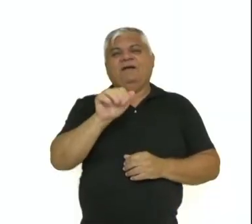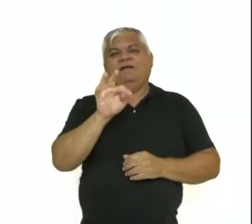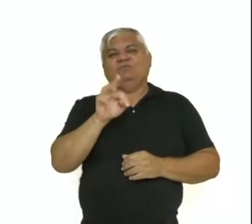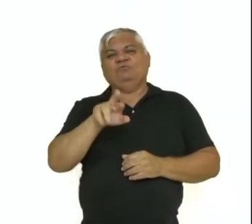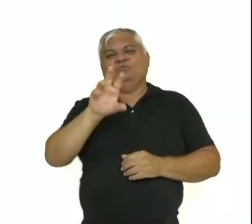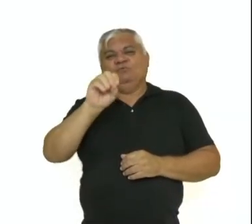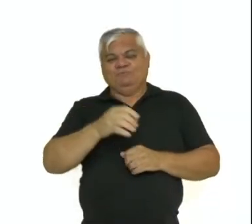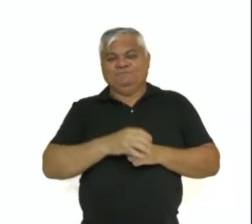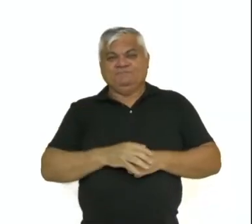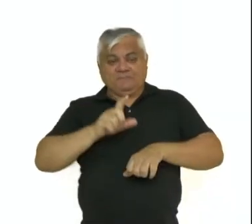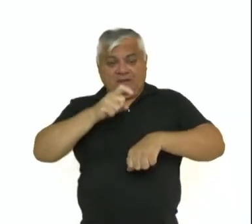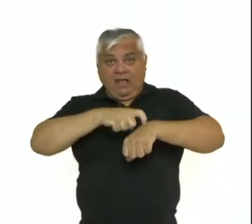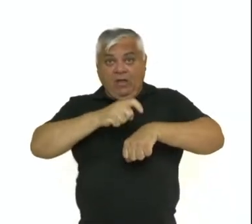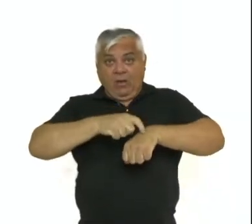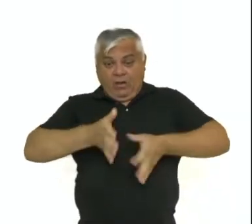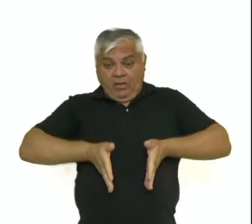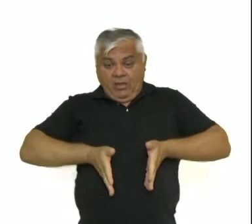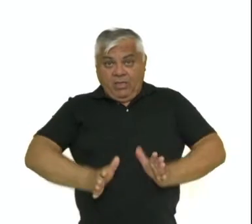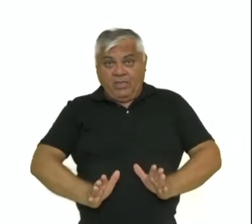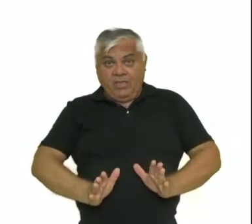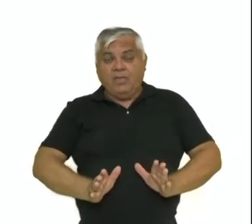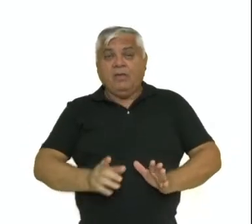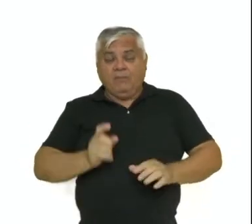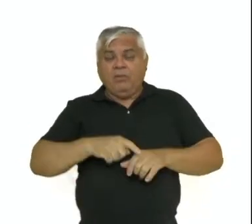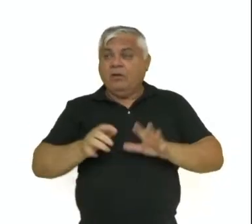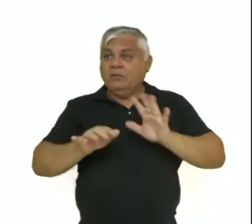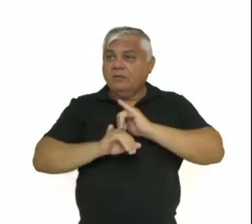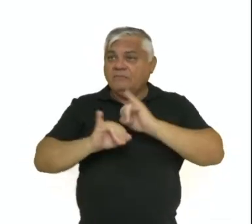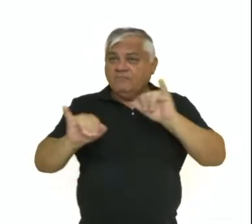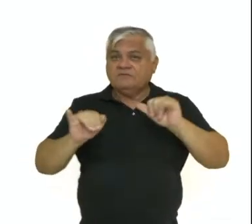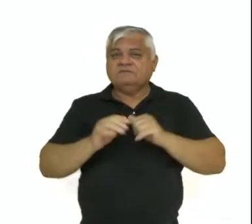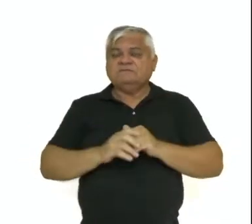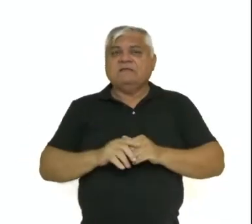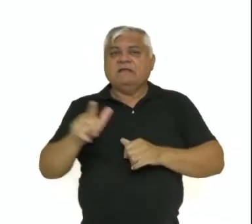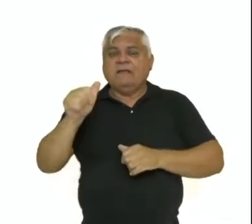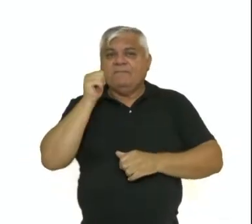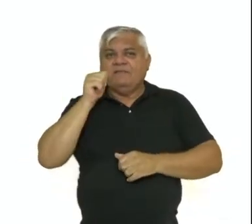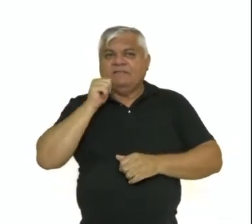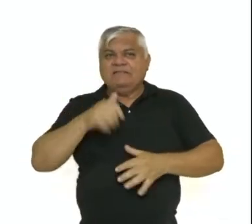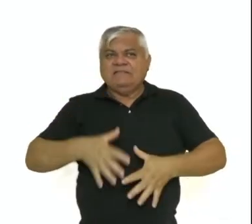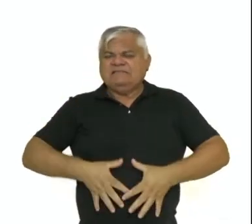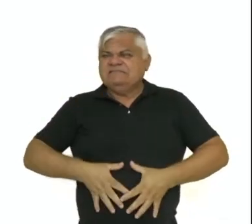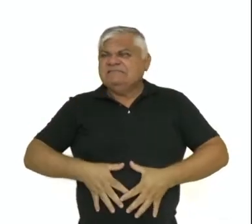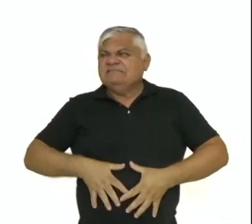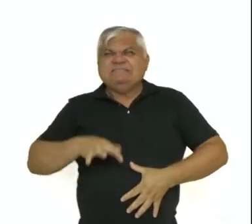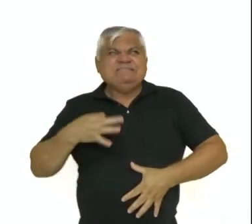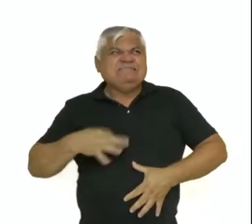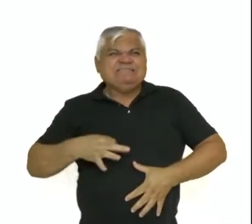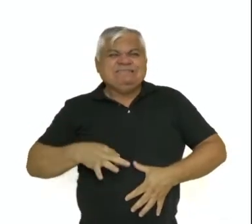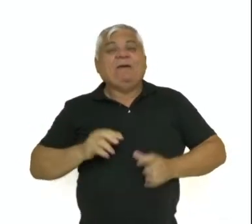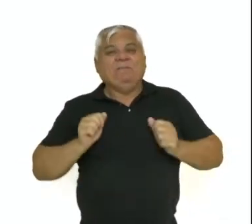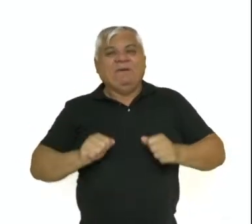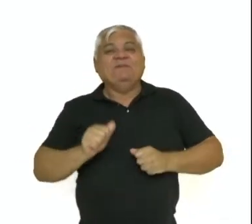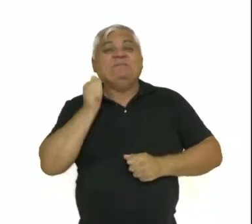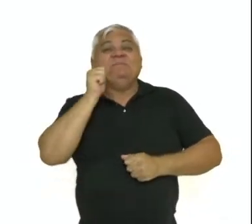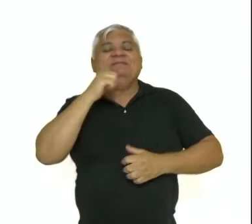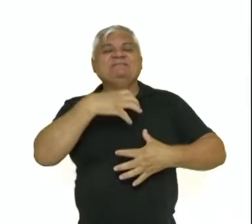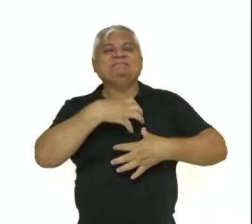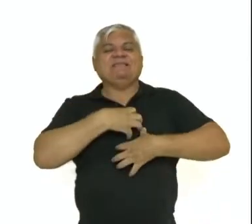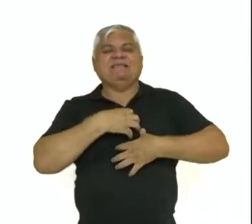momento do parto pode ser anunciado e percebido pelas gestantes de várias maneiras.